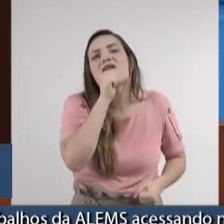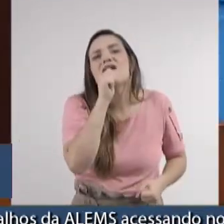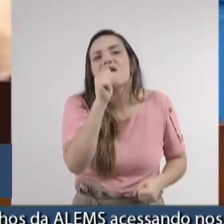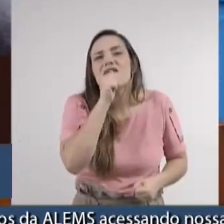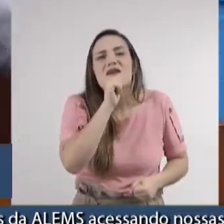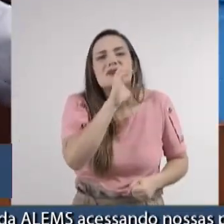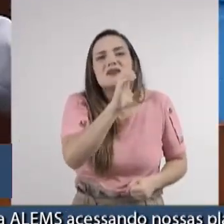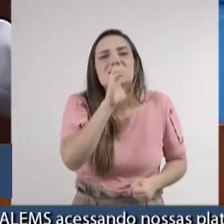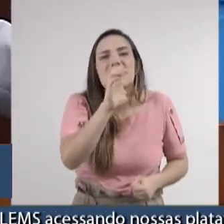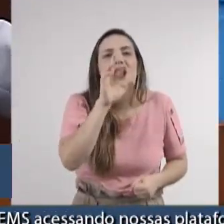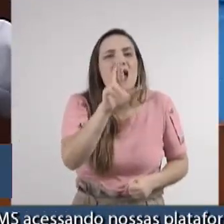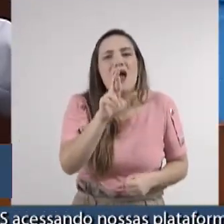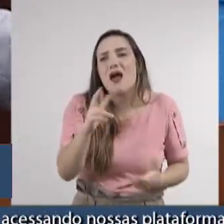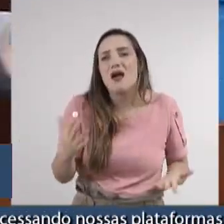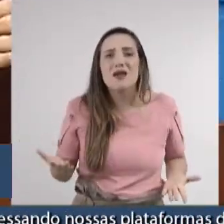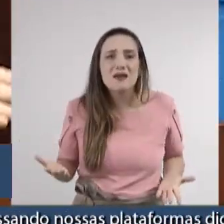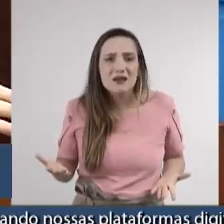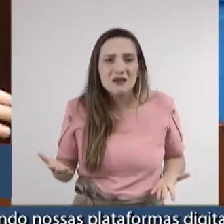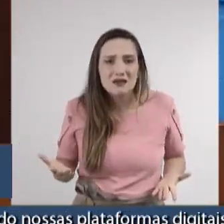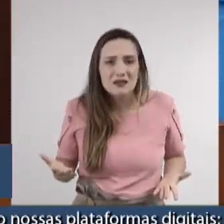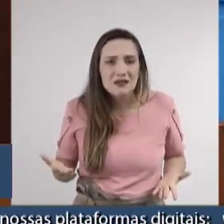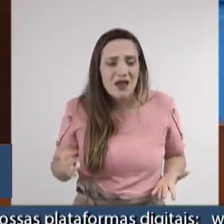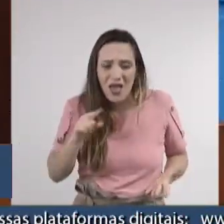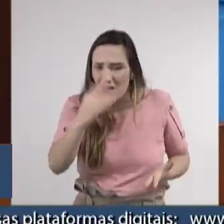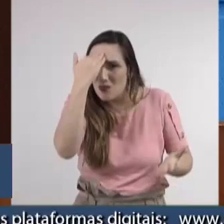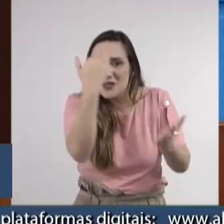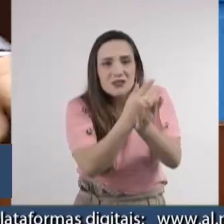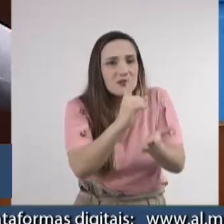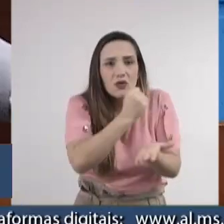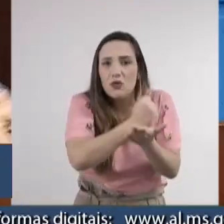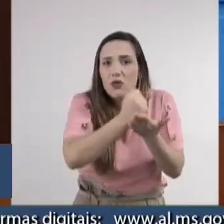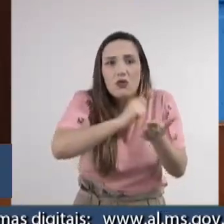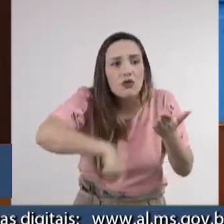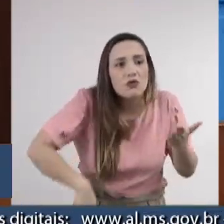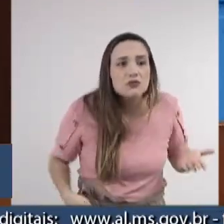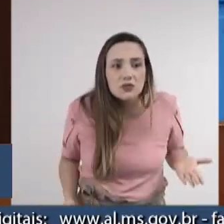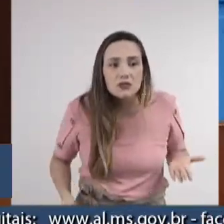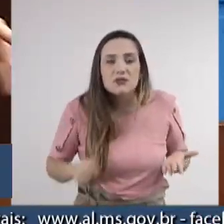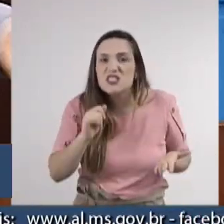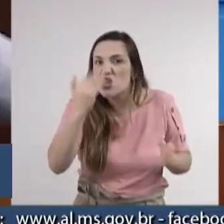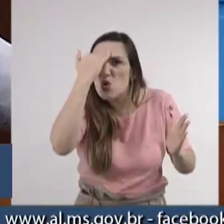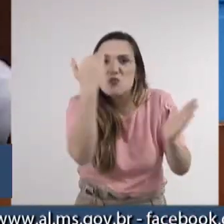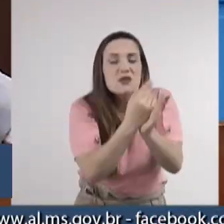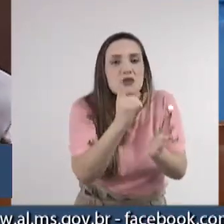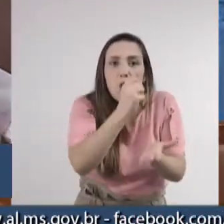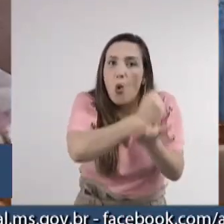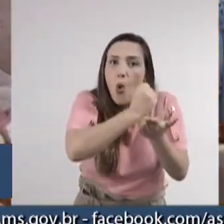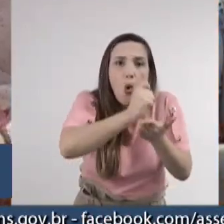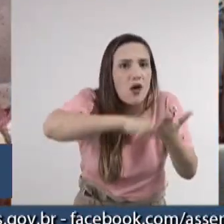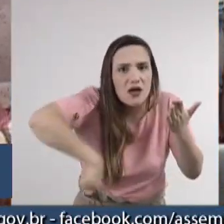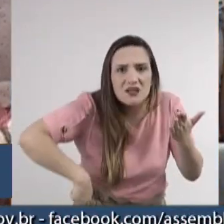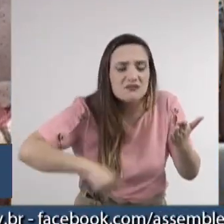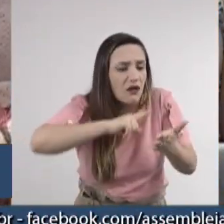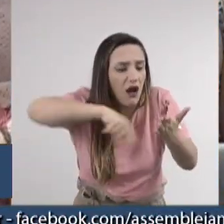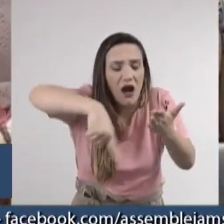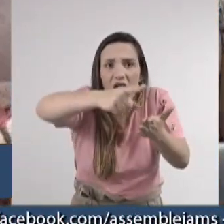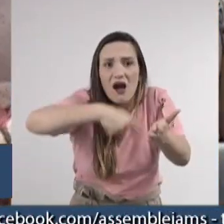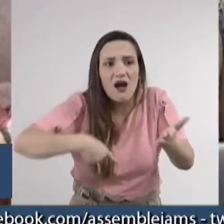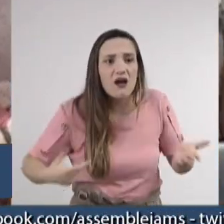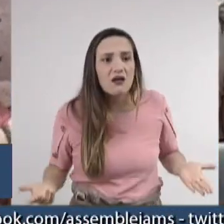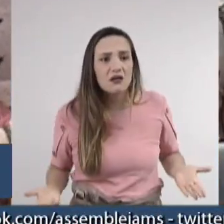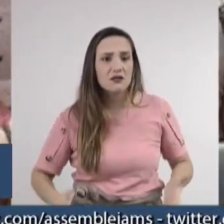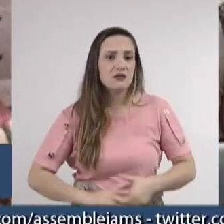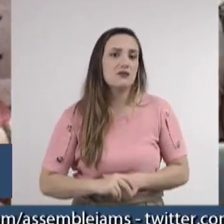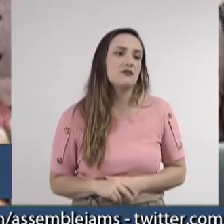CCR, que não cumpriu. Fez o contrato, não cumpriu, descumprimento contratual. Tem que